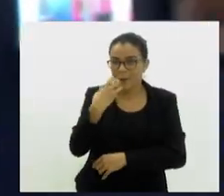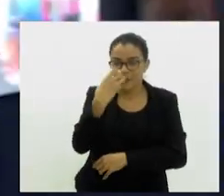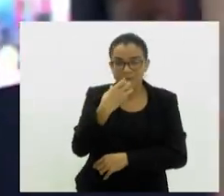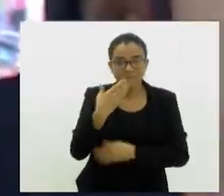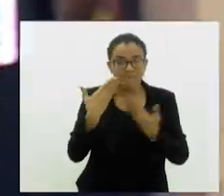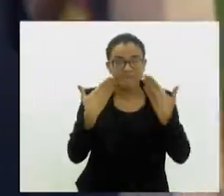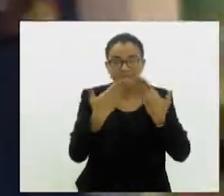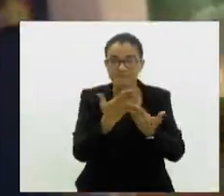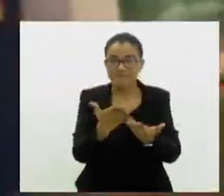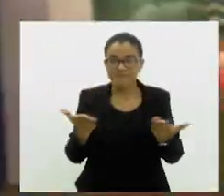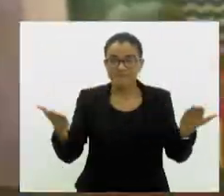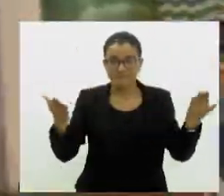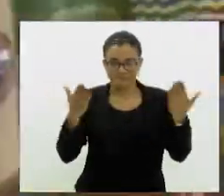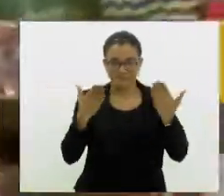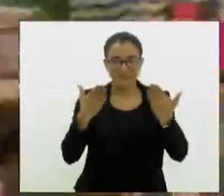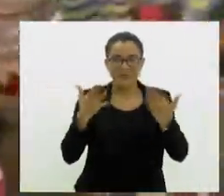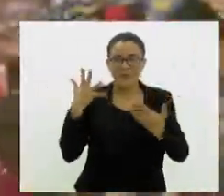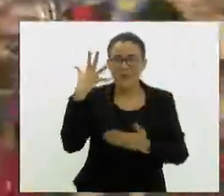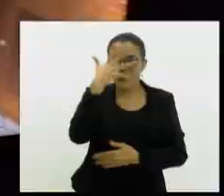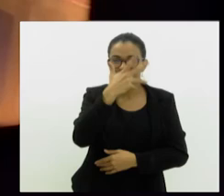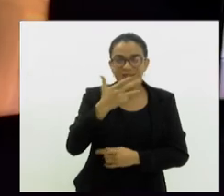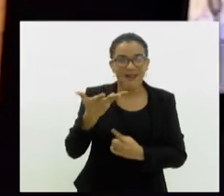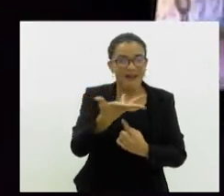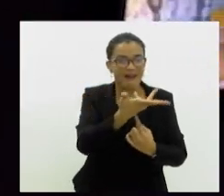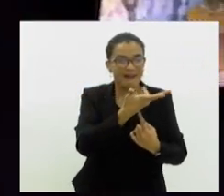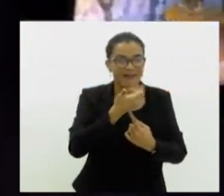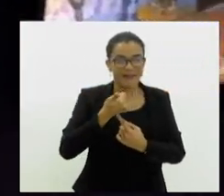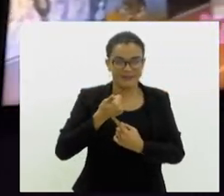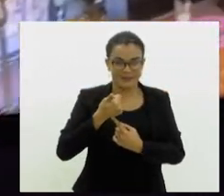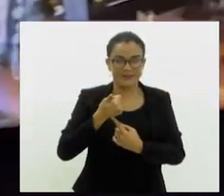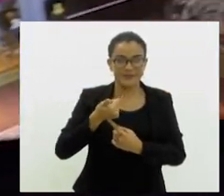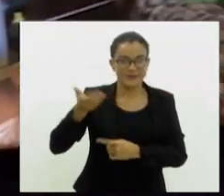ao público o rico universo artístico do estado do Pará.